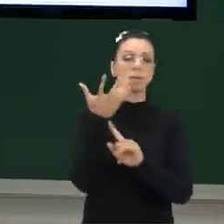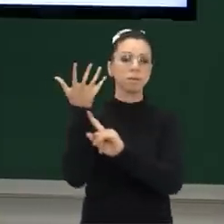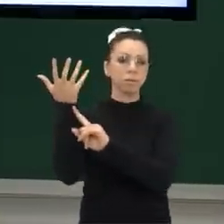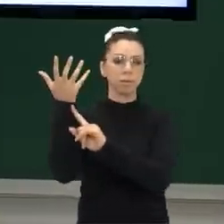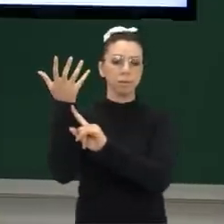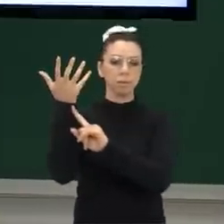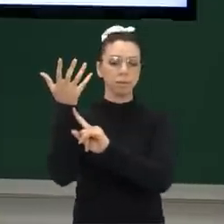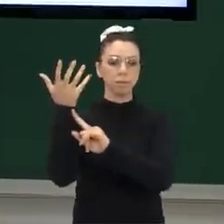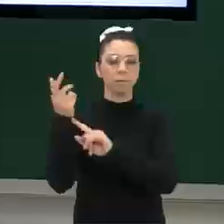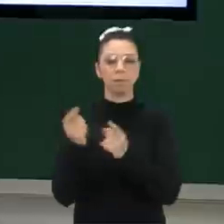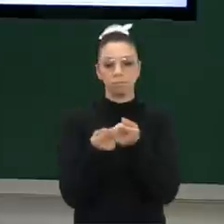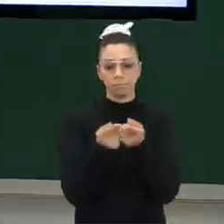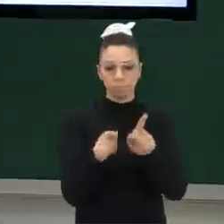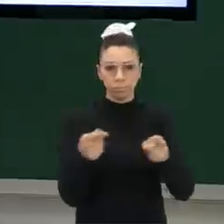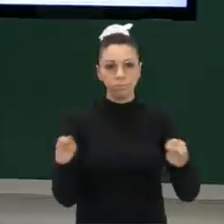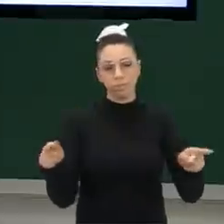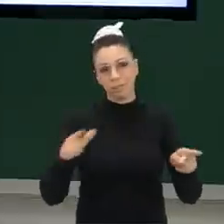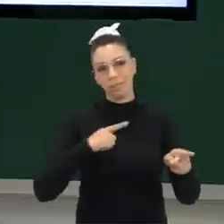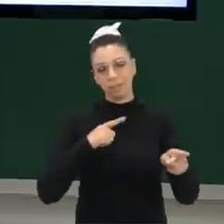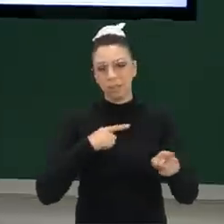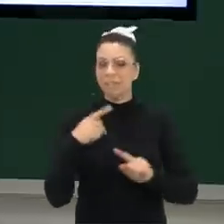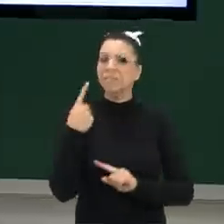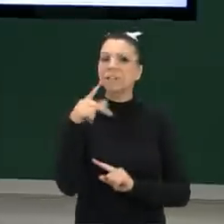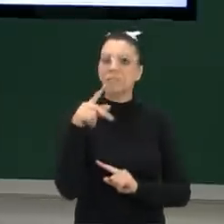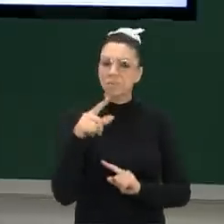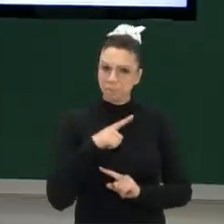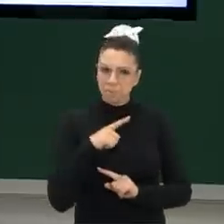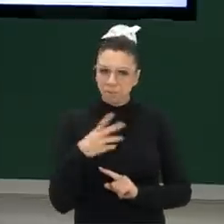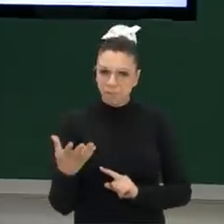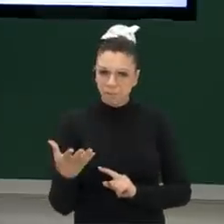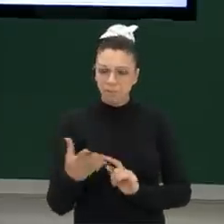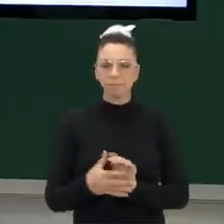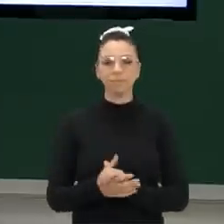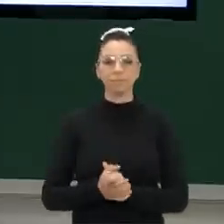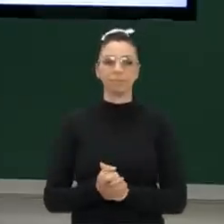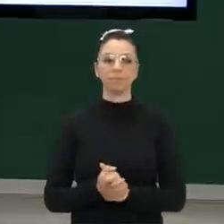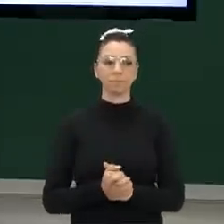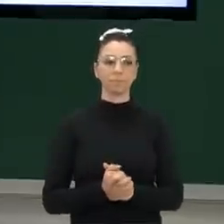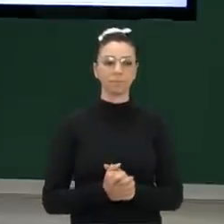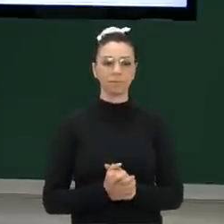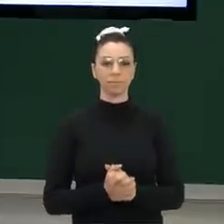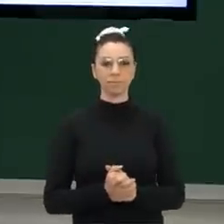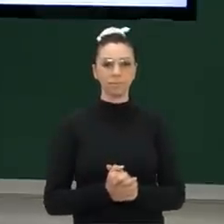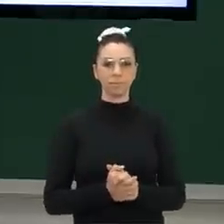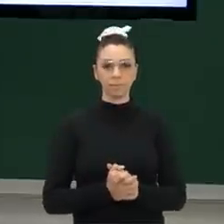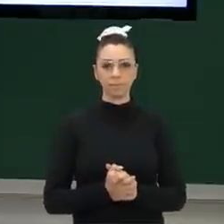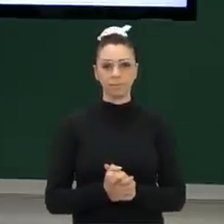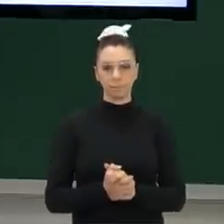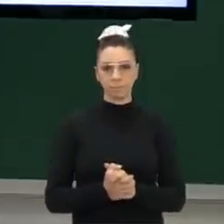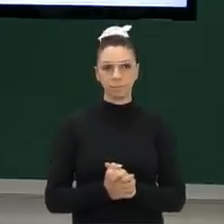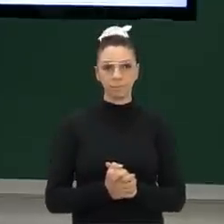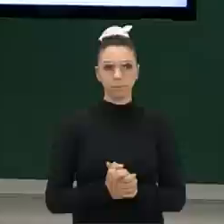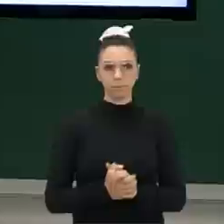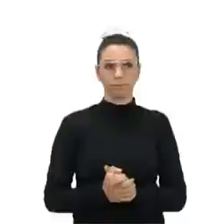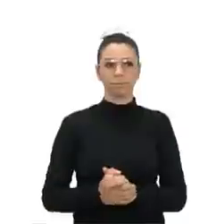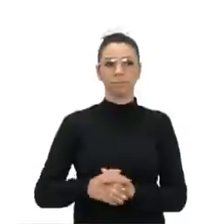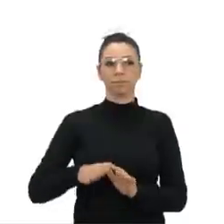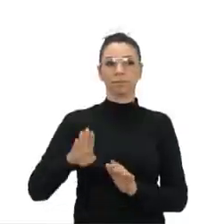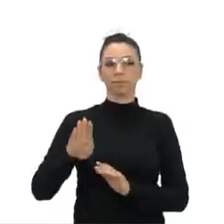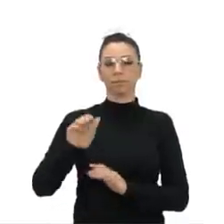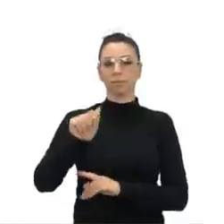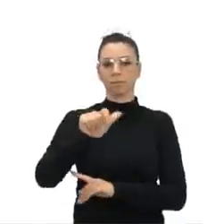a churrasqueira. E na sua, como é que é? Outra partezinha da casa, o